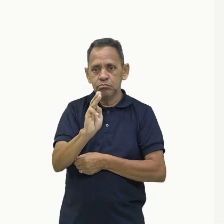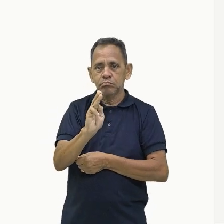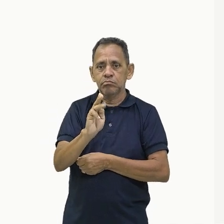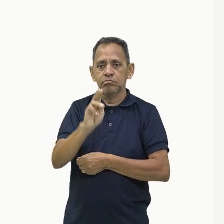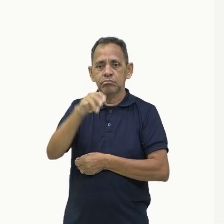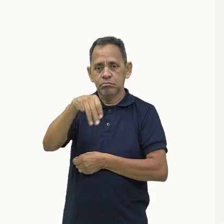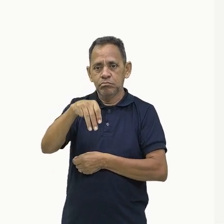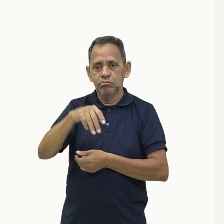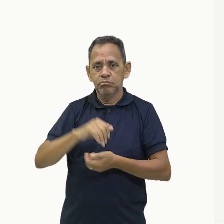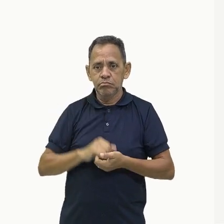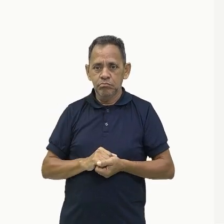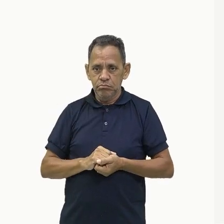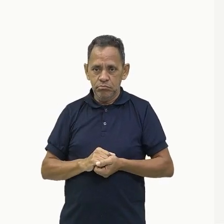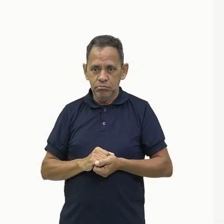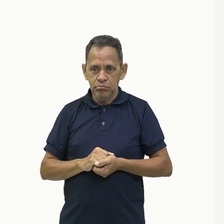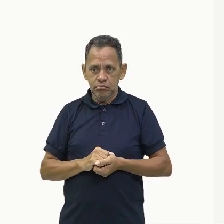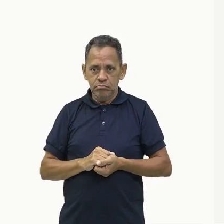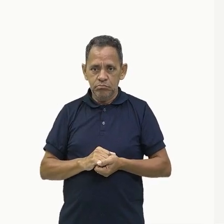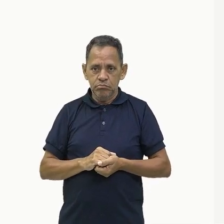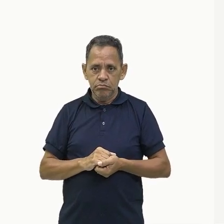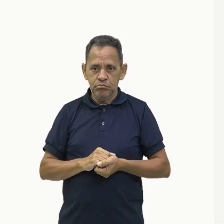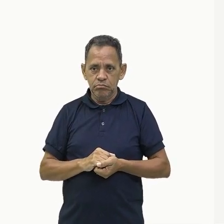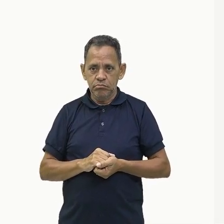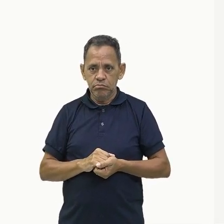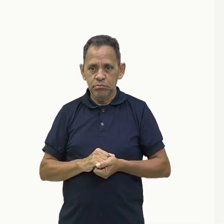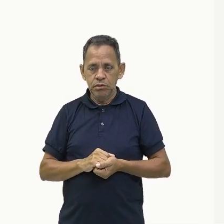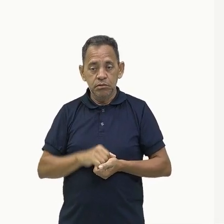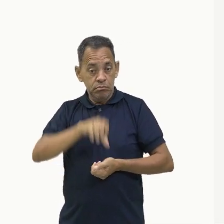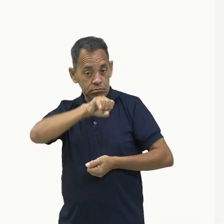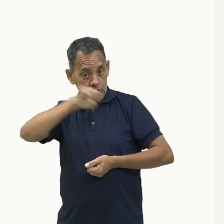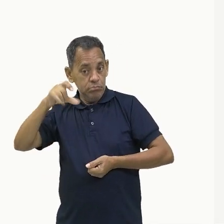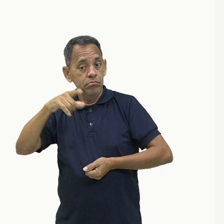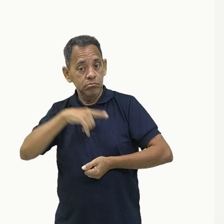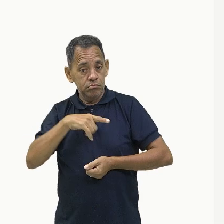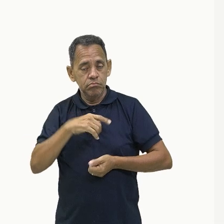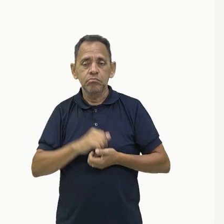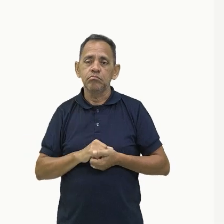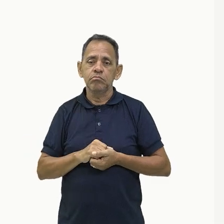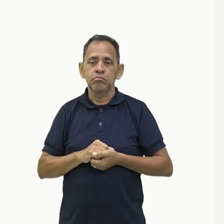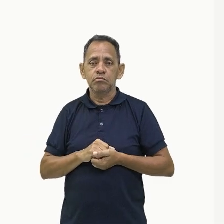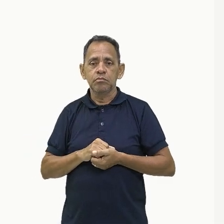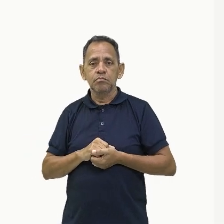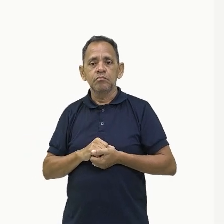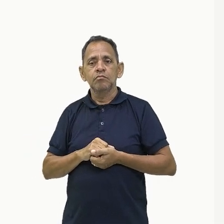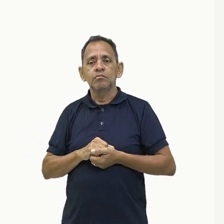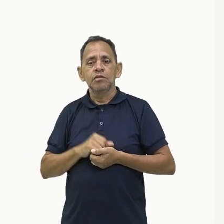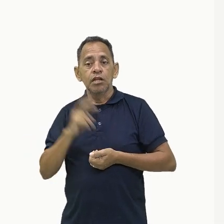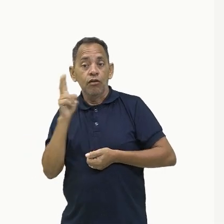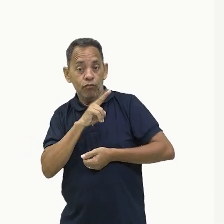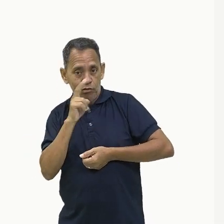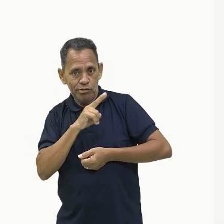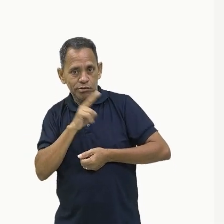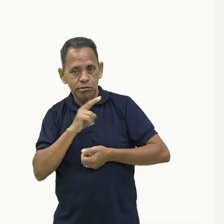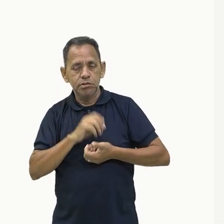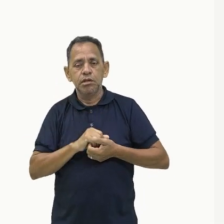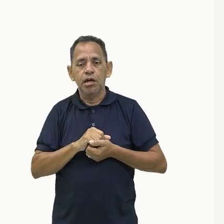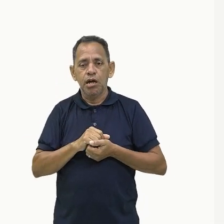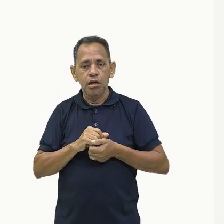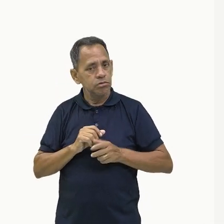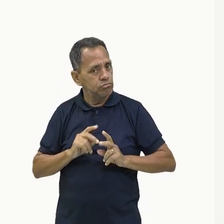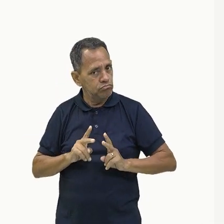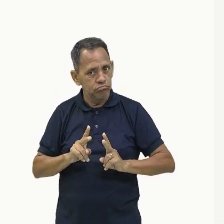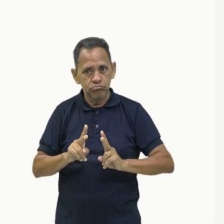diante, tá? E isso, claro, se ele mantiver a velocidade constante e tal, tá? Mas é só para a gente entender que essas